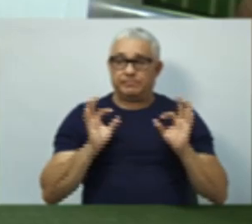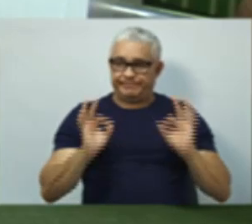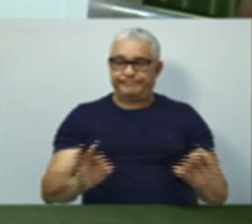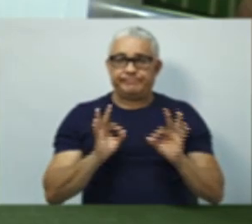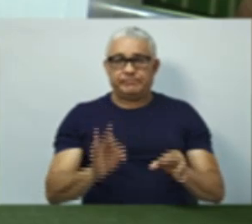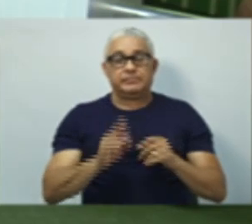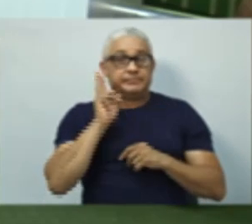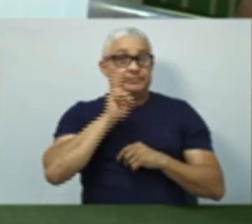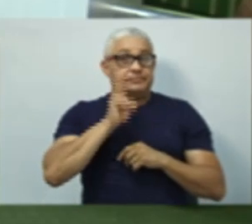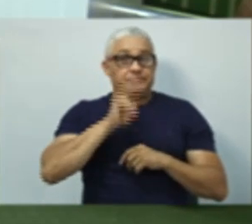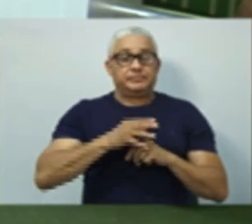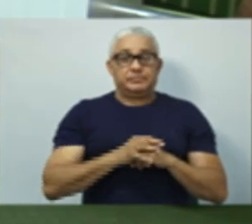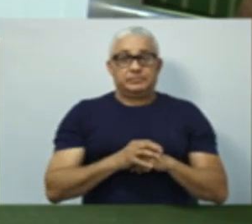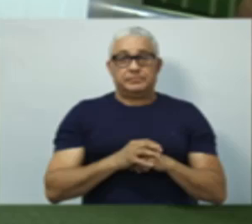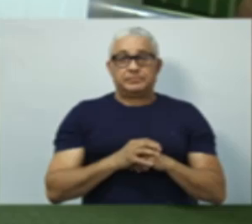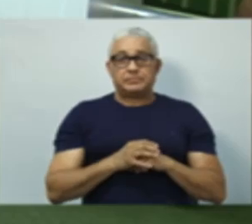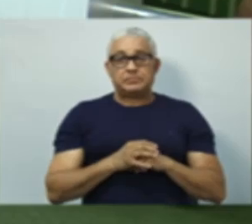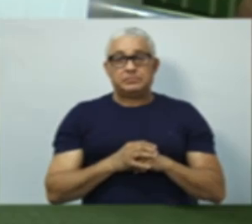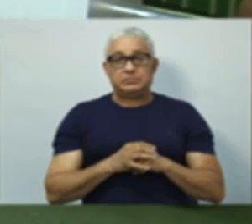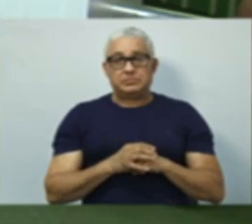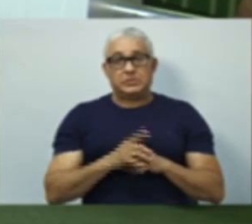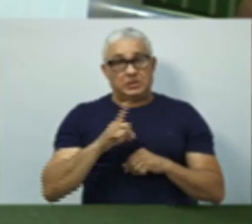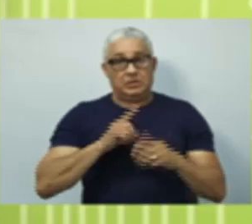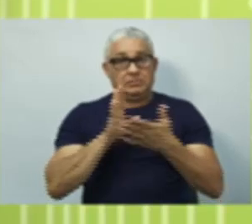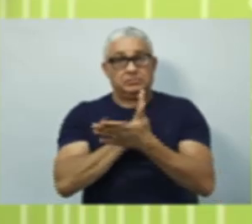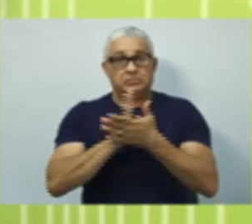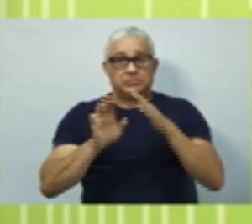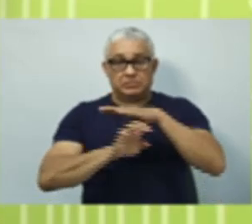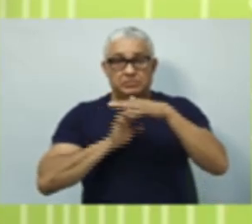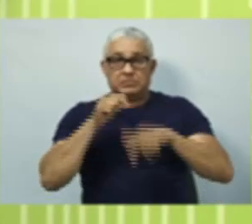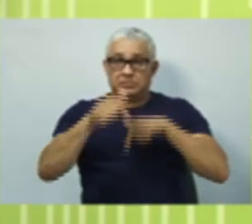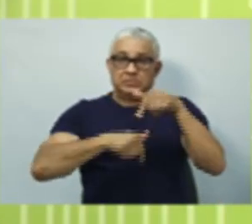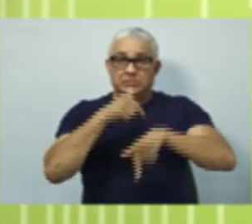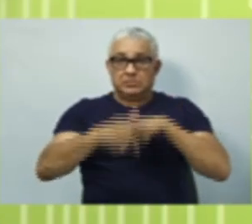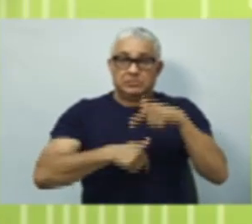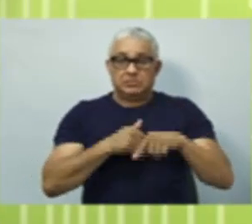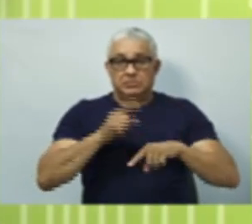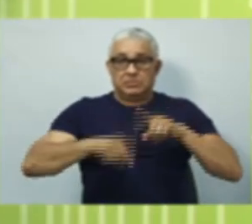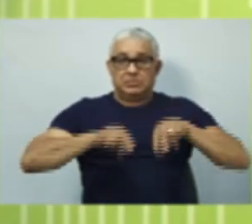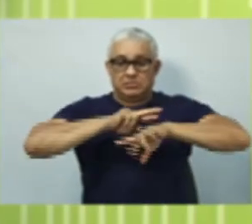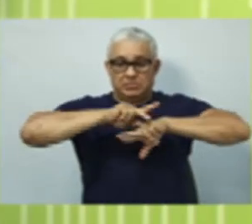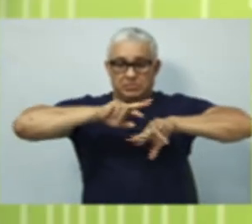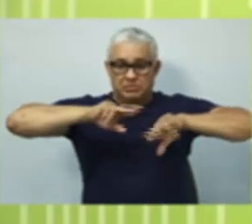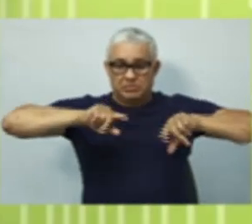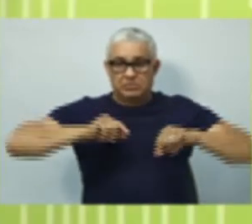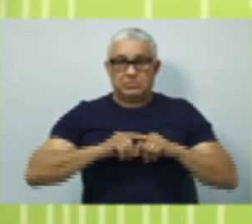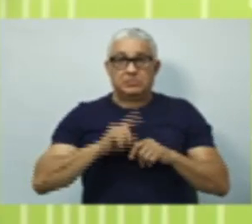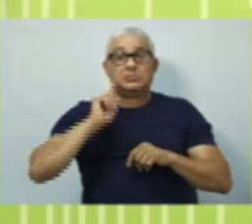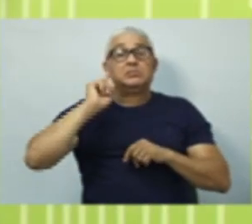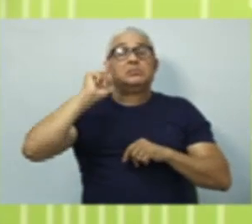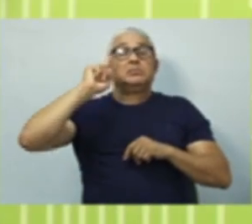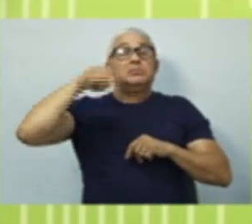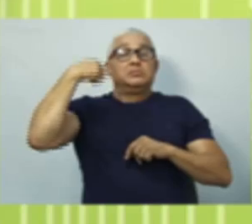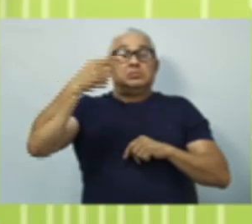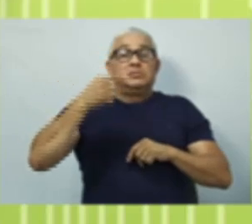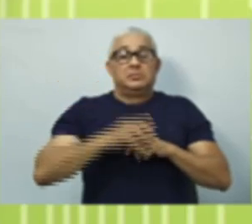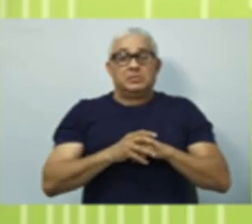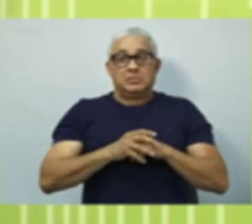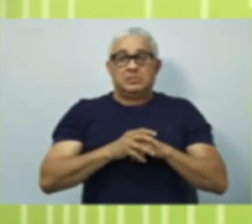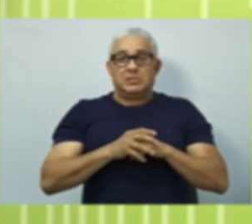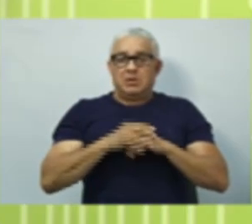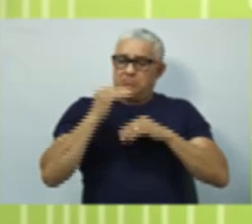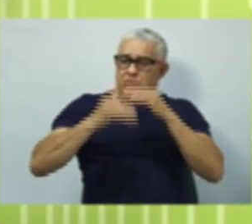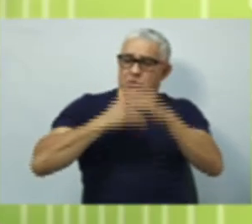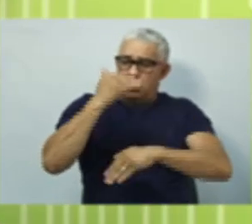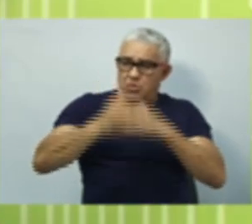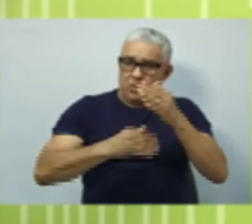Exatamente. Lembrando aí essa questão de ter empresas que vão estar trabalhando com produtos, que vão estar desenvolvendo ou